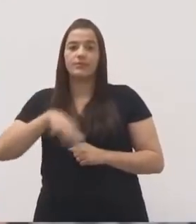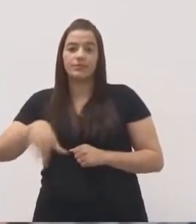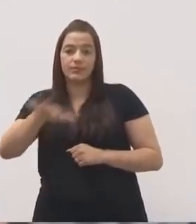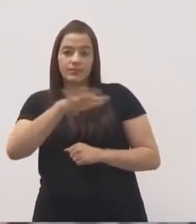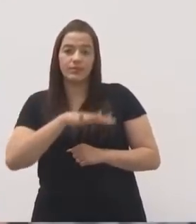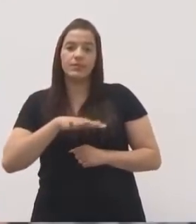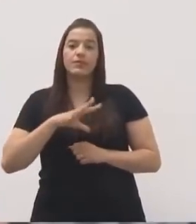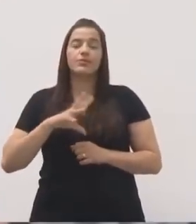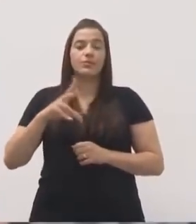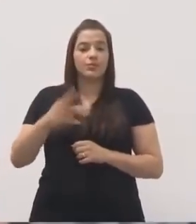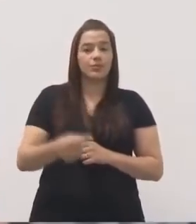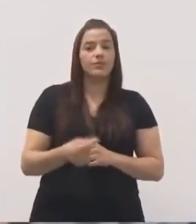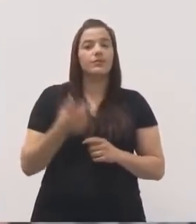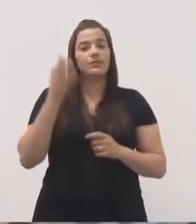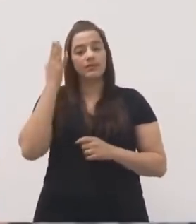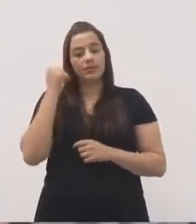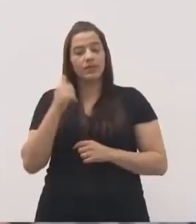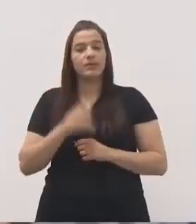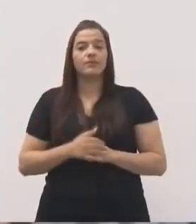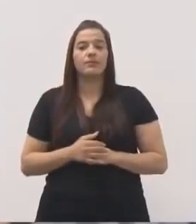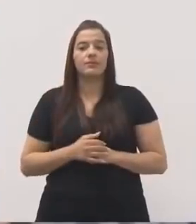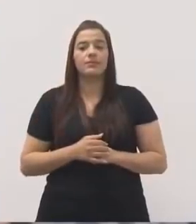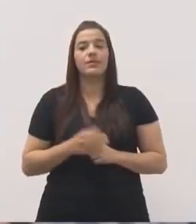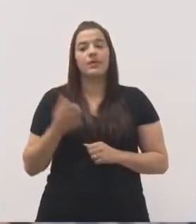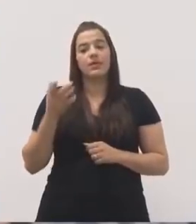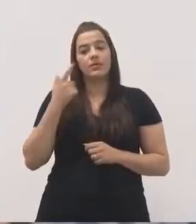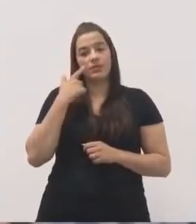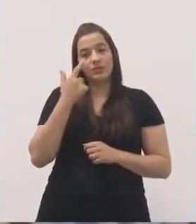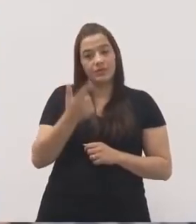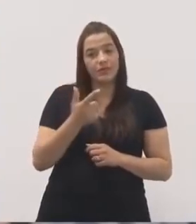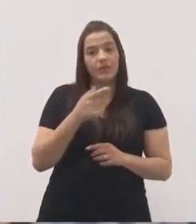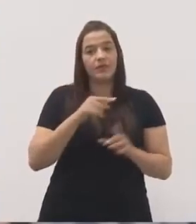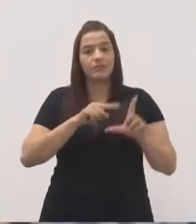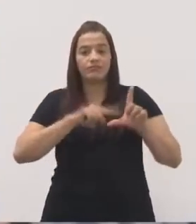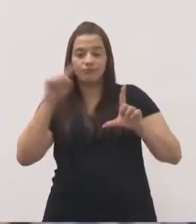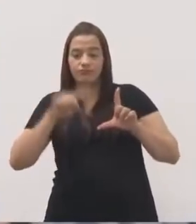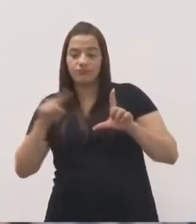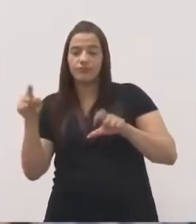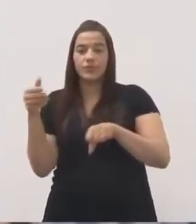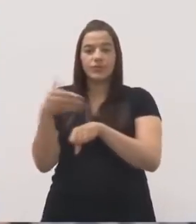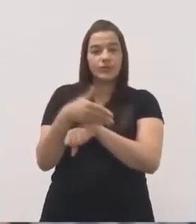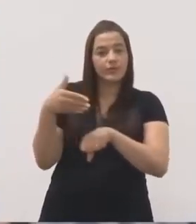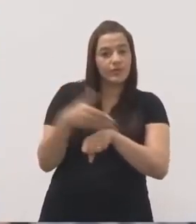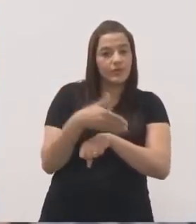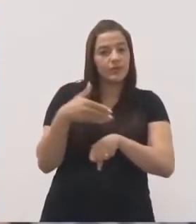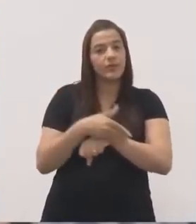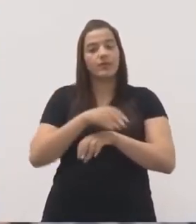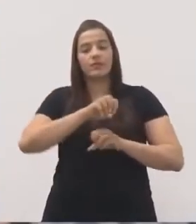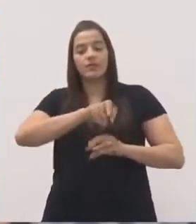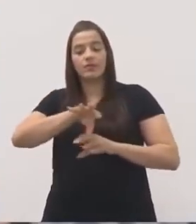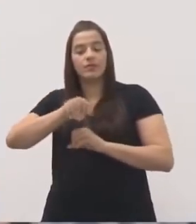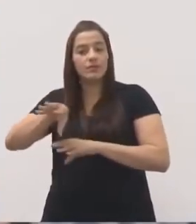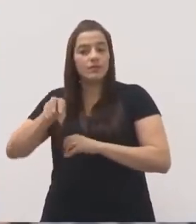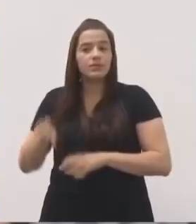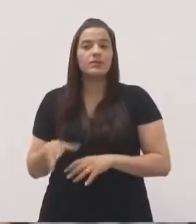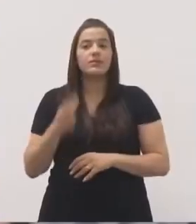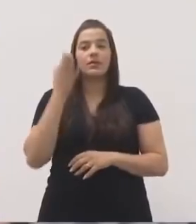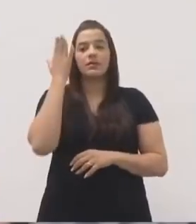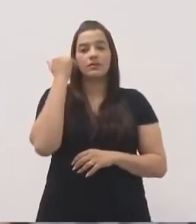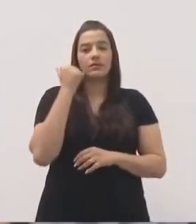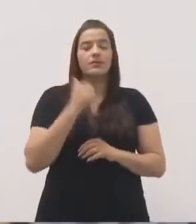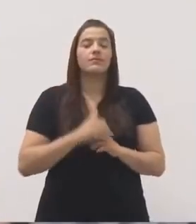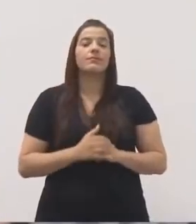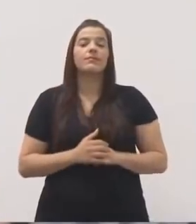rede, né? A gente sabe disso, a gente acompanha os índices de frequência das unidades de ensino, né? Pelas